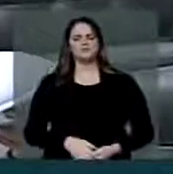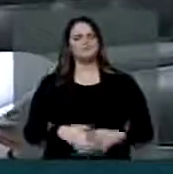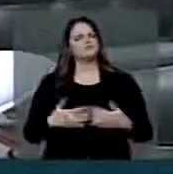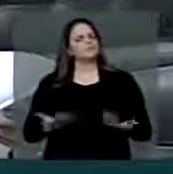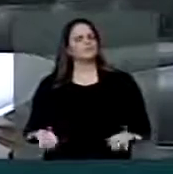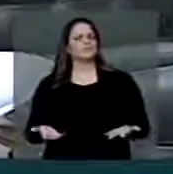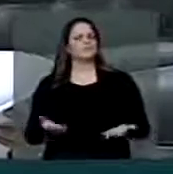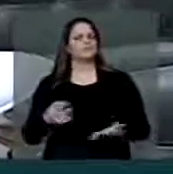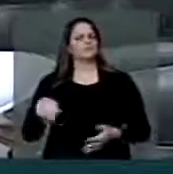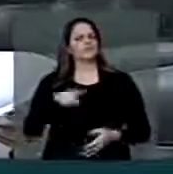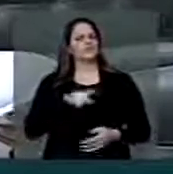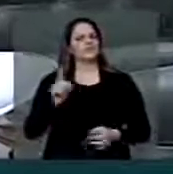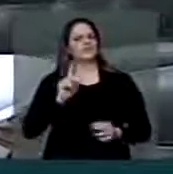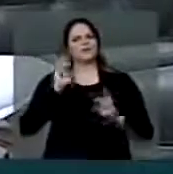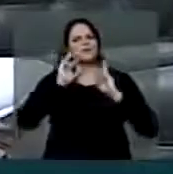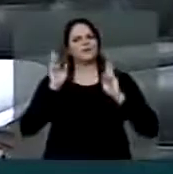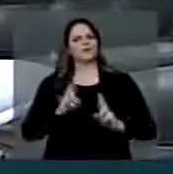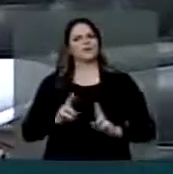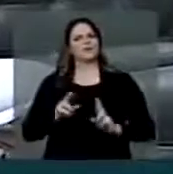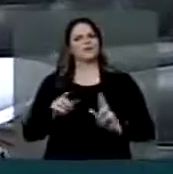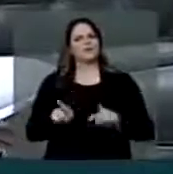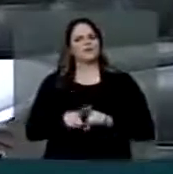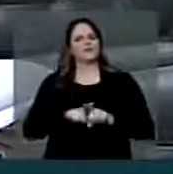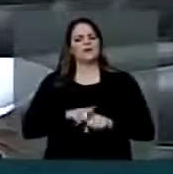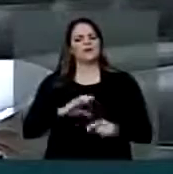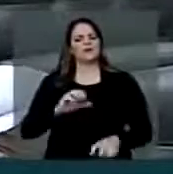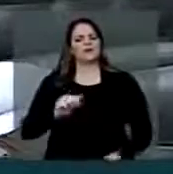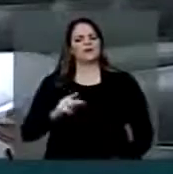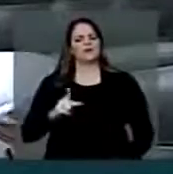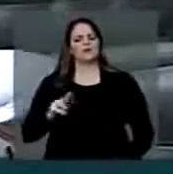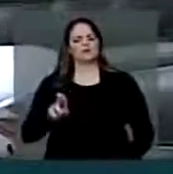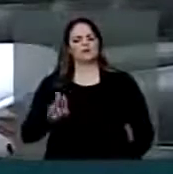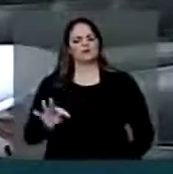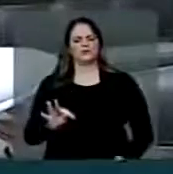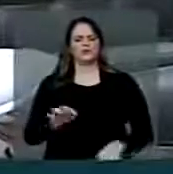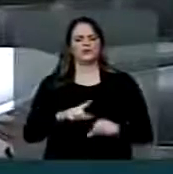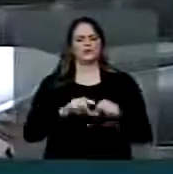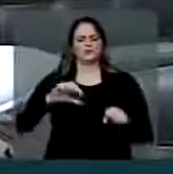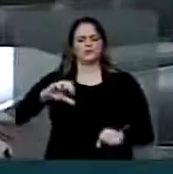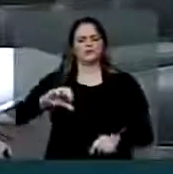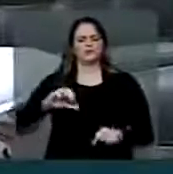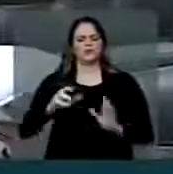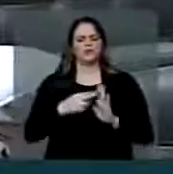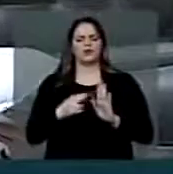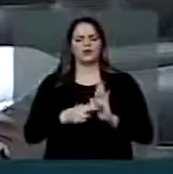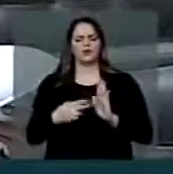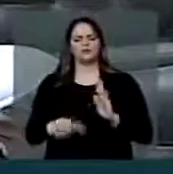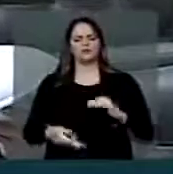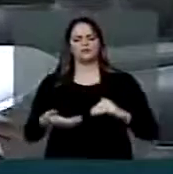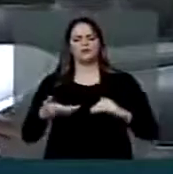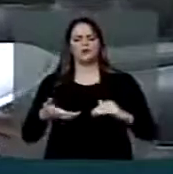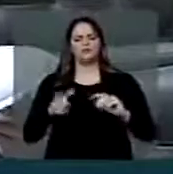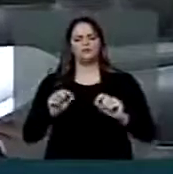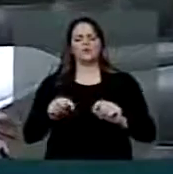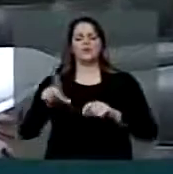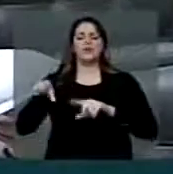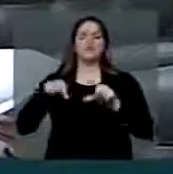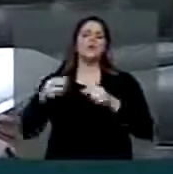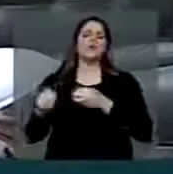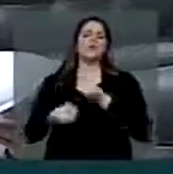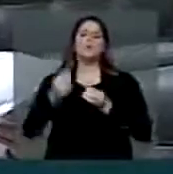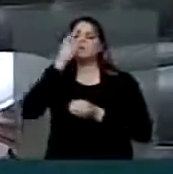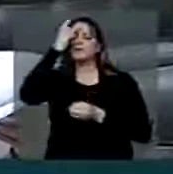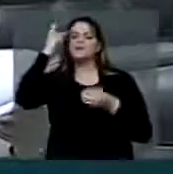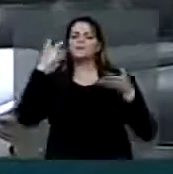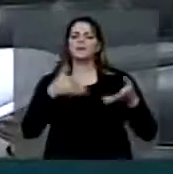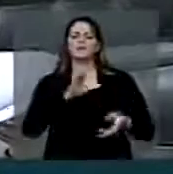do disposto no caput do artigo 9º do Regimento Comum, que atribui a indicação dos membros de comissão mista